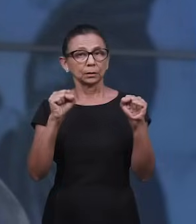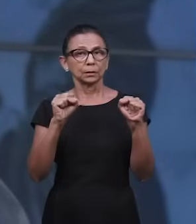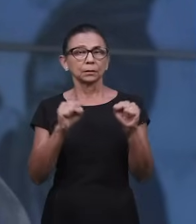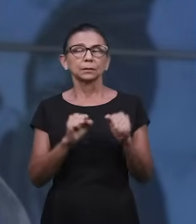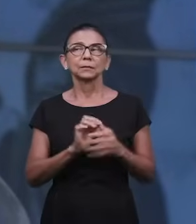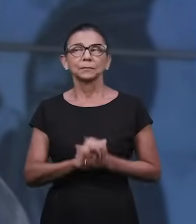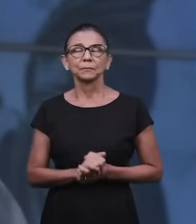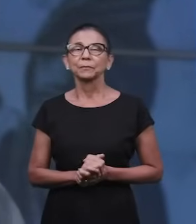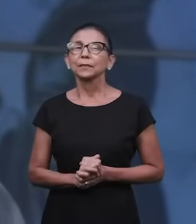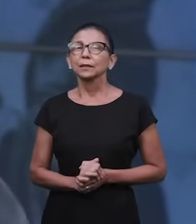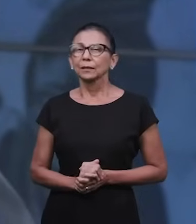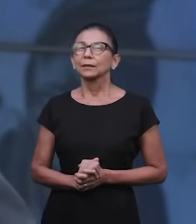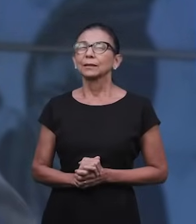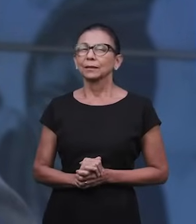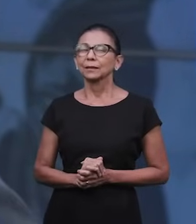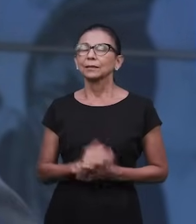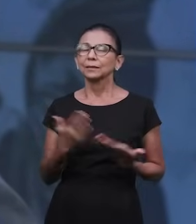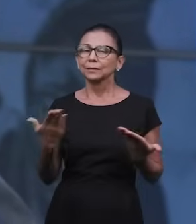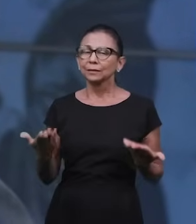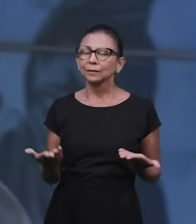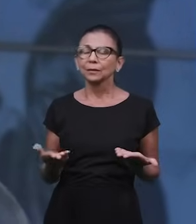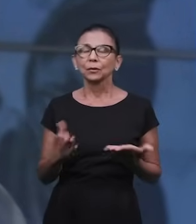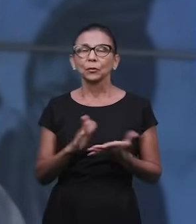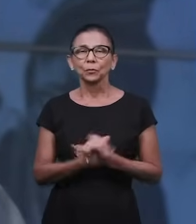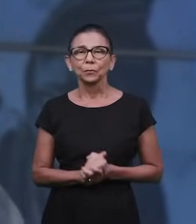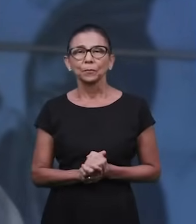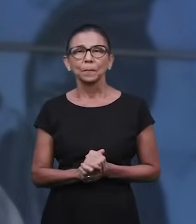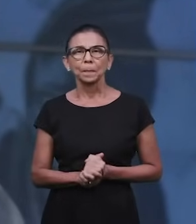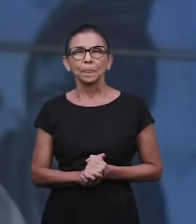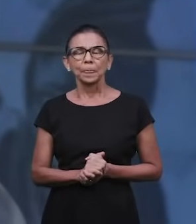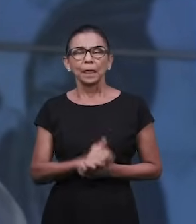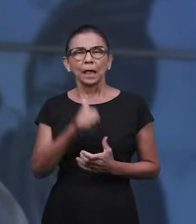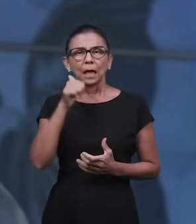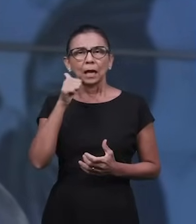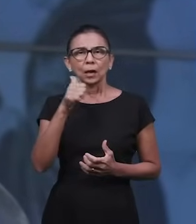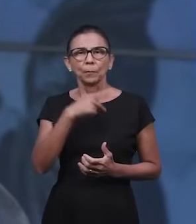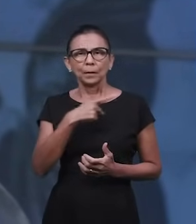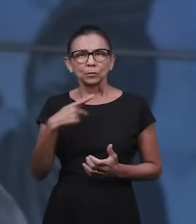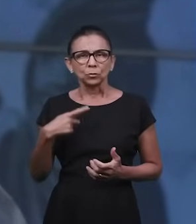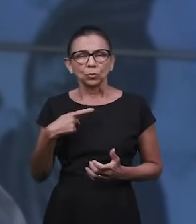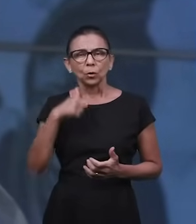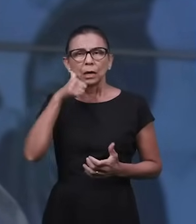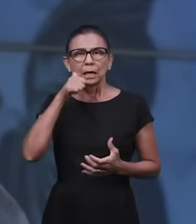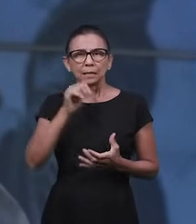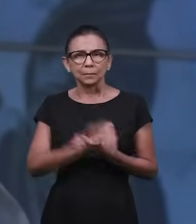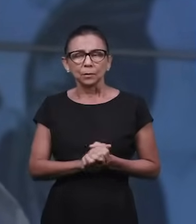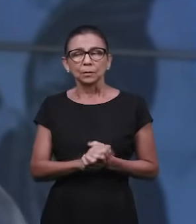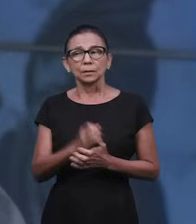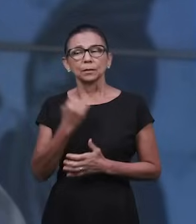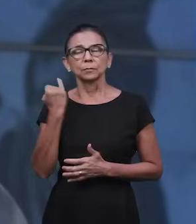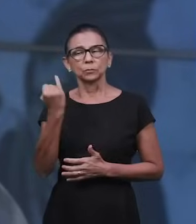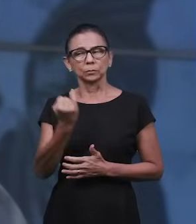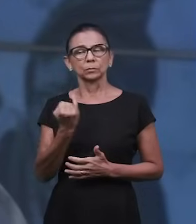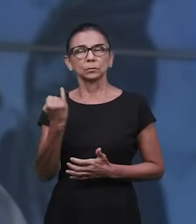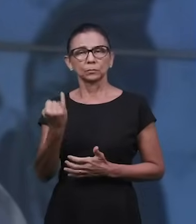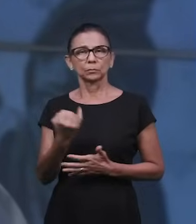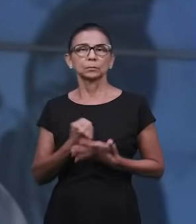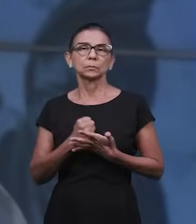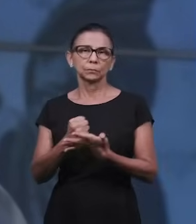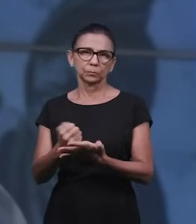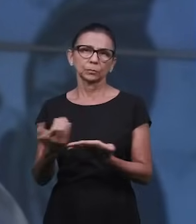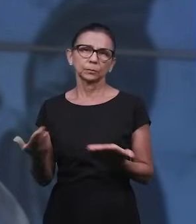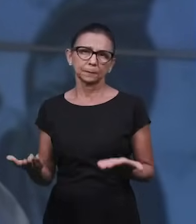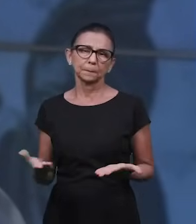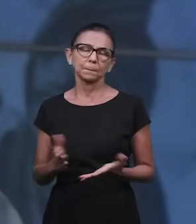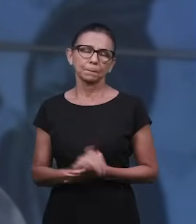Senhor. Amém. Muito bom. Glória a Agradecendo o Deus. pastor Amém. Luiz Eugênio por sua resposta, né, que trouxe um grande